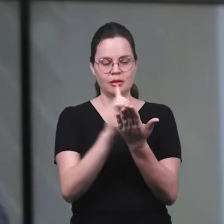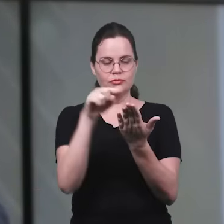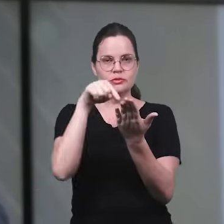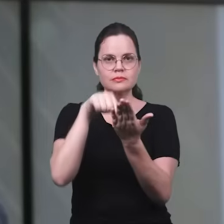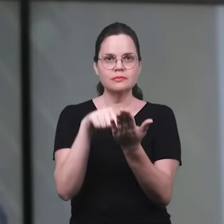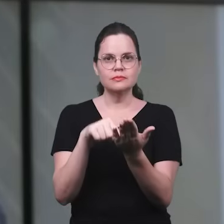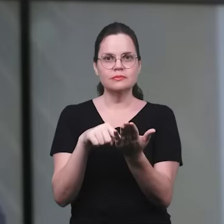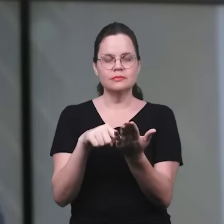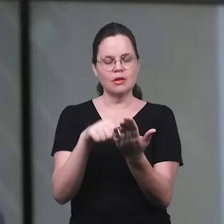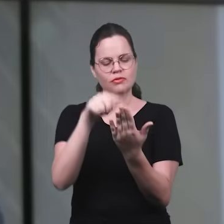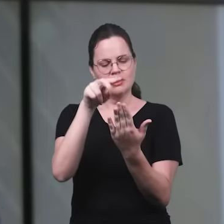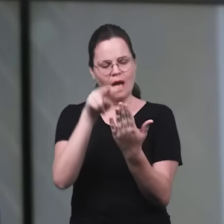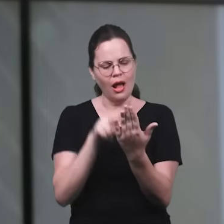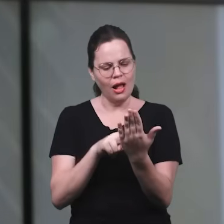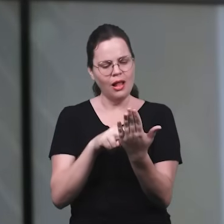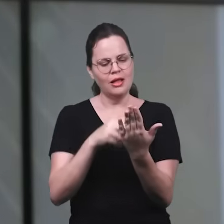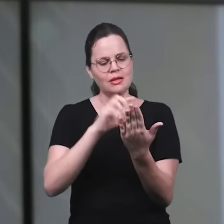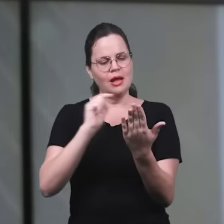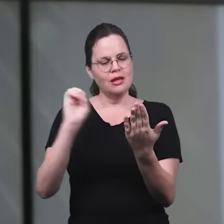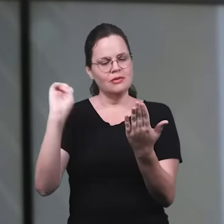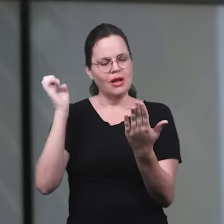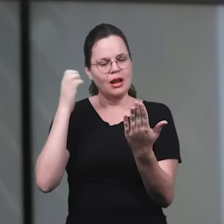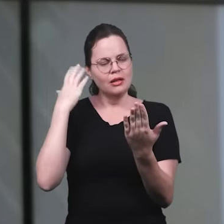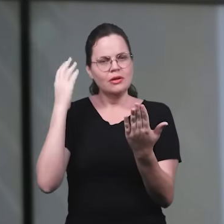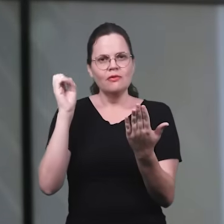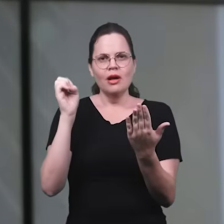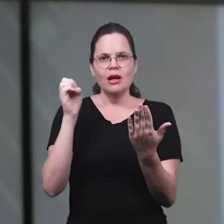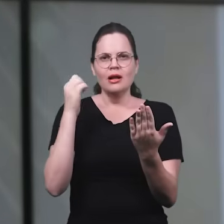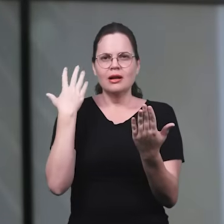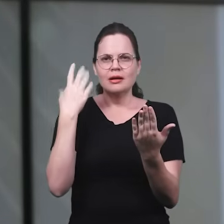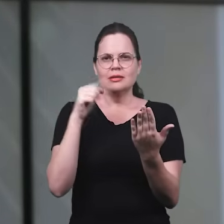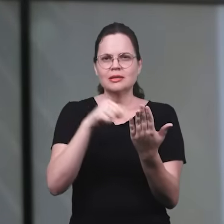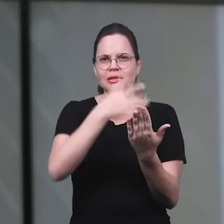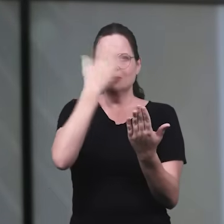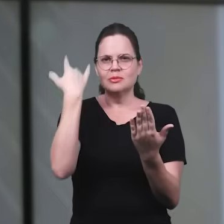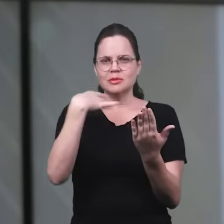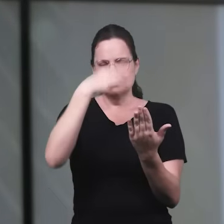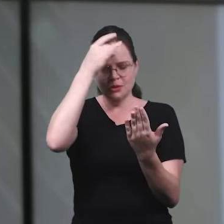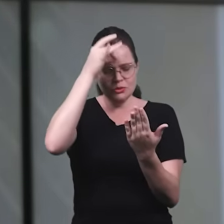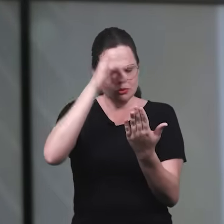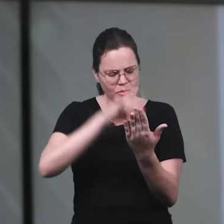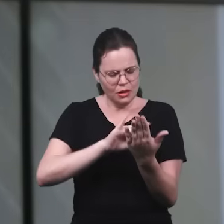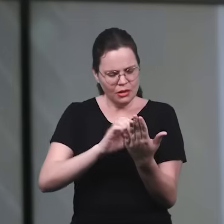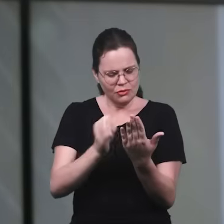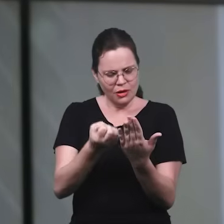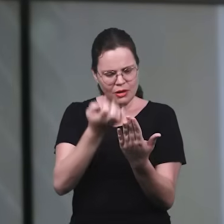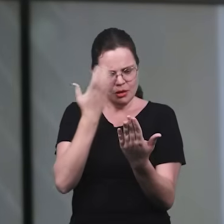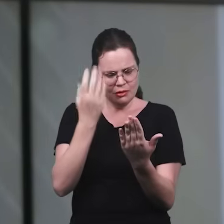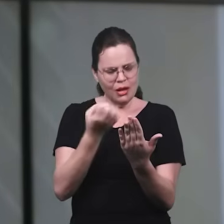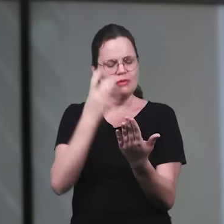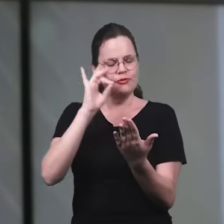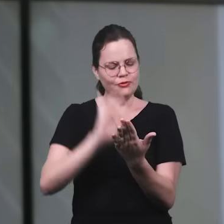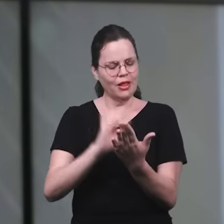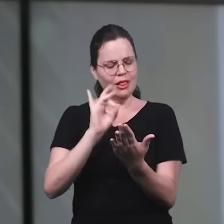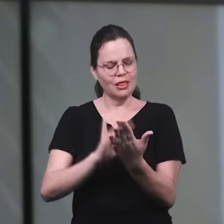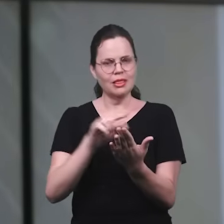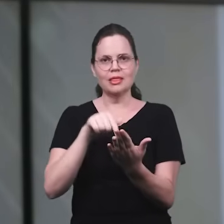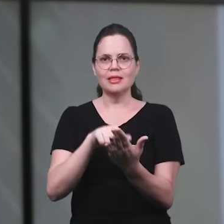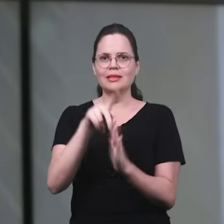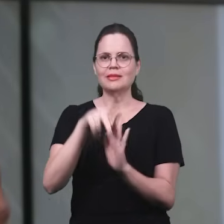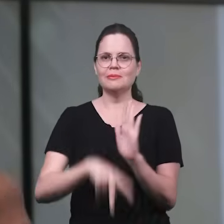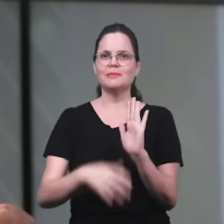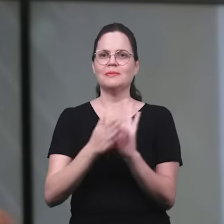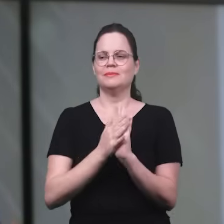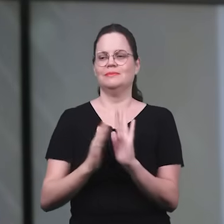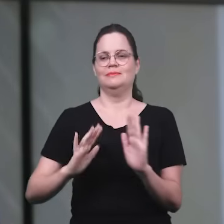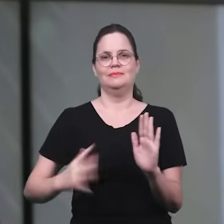a convicção plena de que o que está aqui contido na palavra é verdadeiramente um projeto